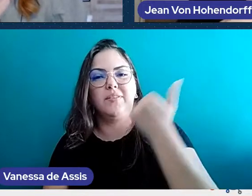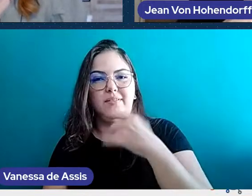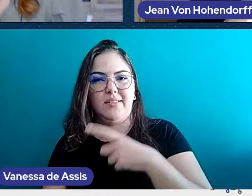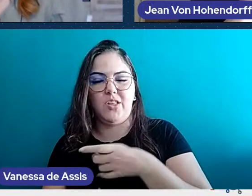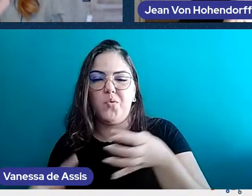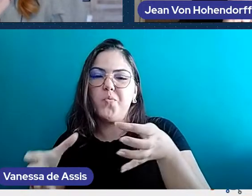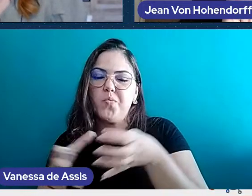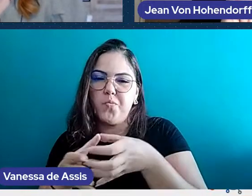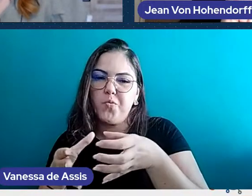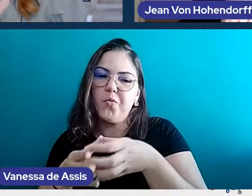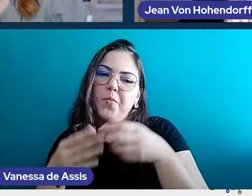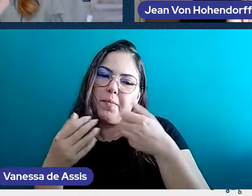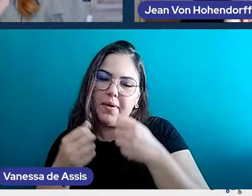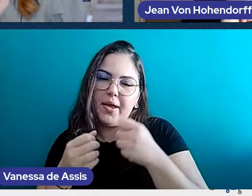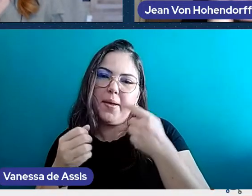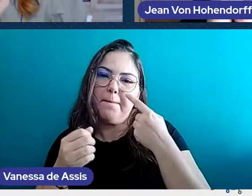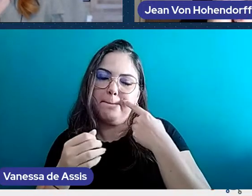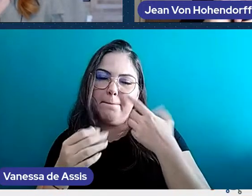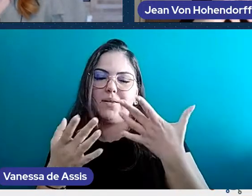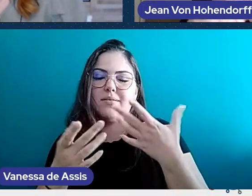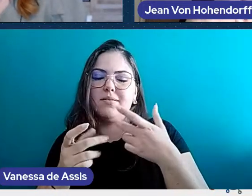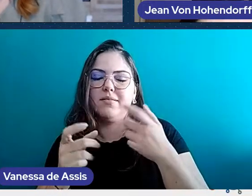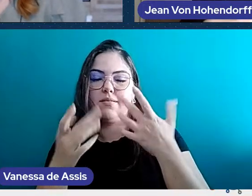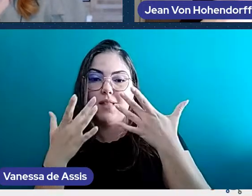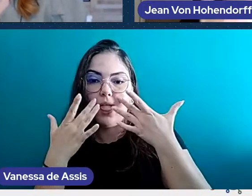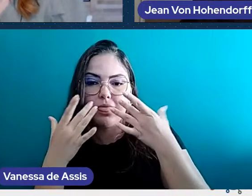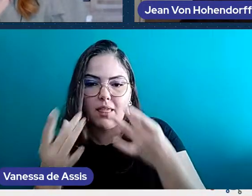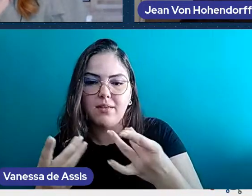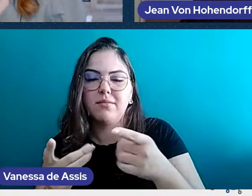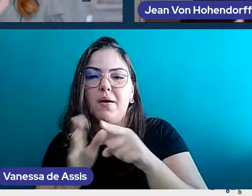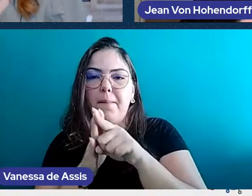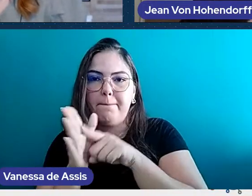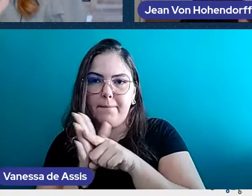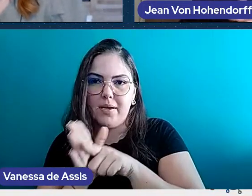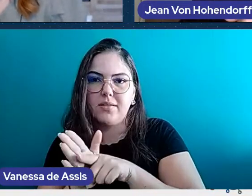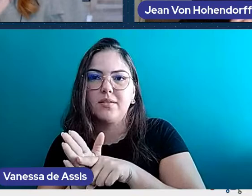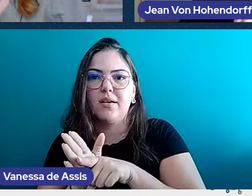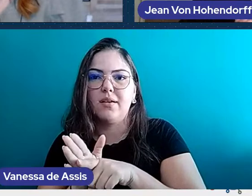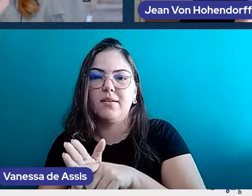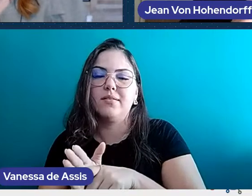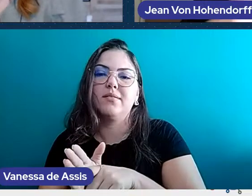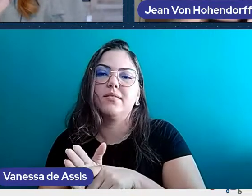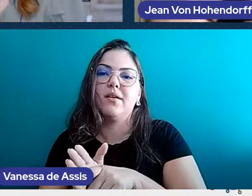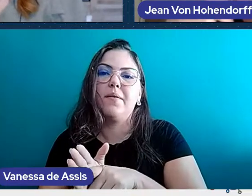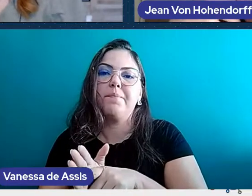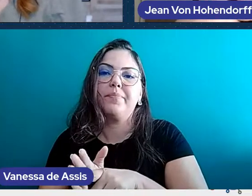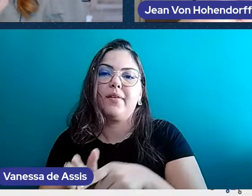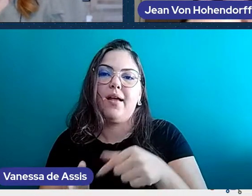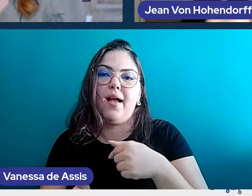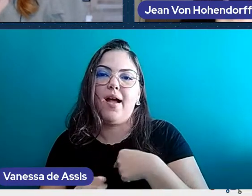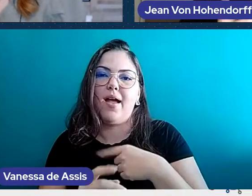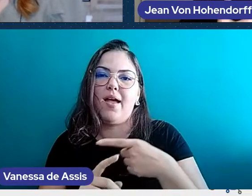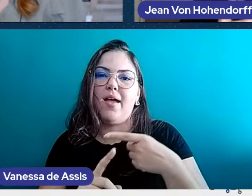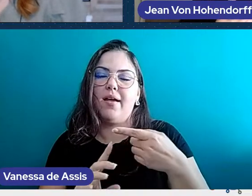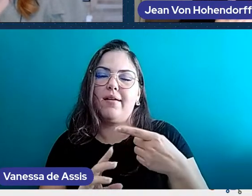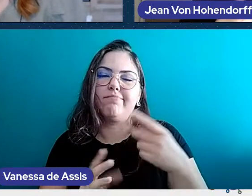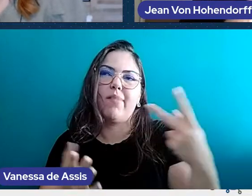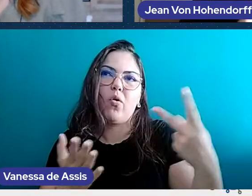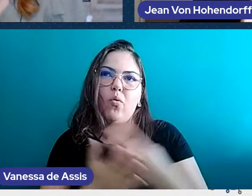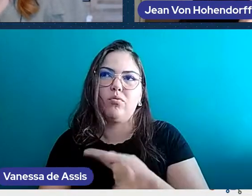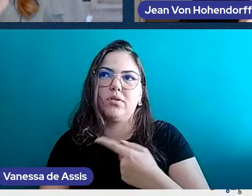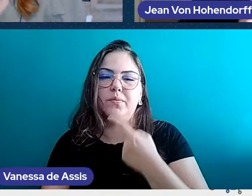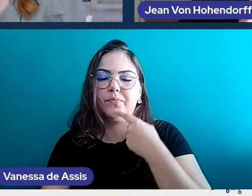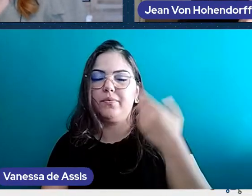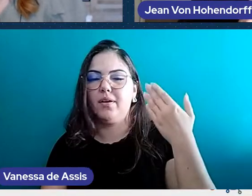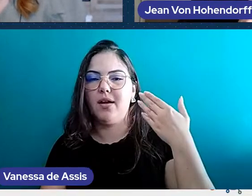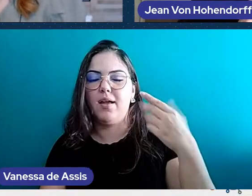Eu tive o privilégio de, há pouco tempo, ser banca de uma pessoa que vai pesquisar aqui no nosso PPG da